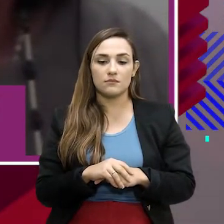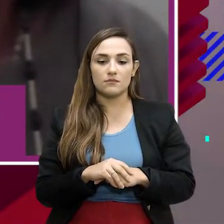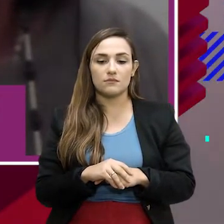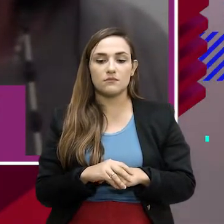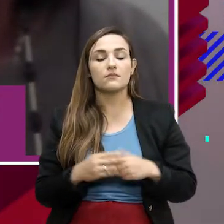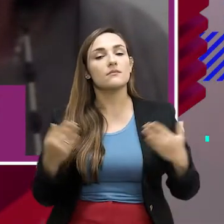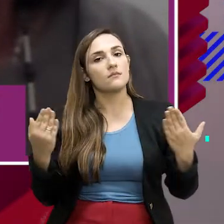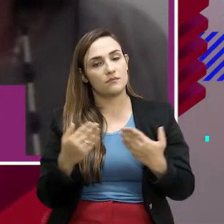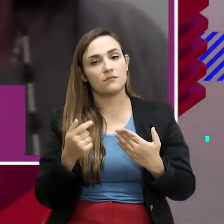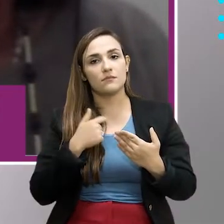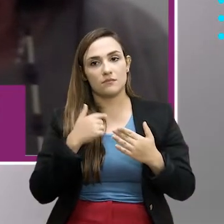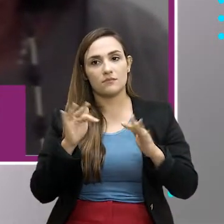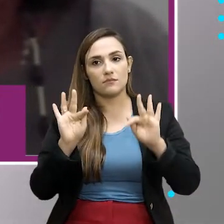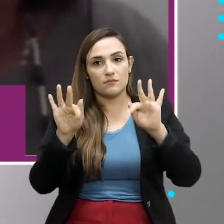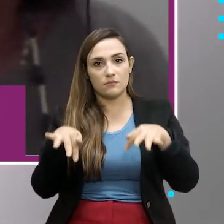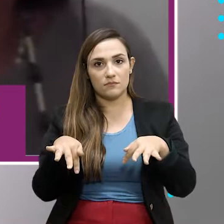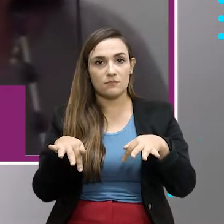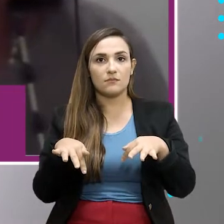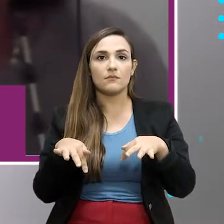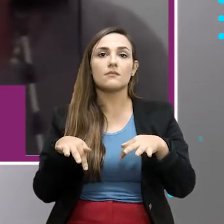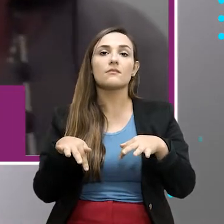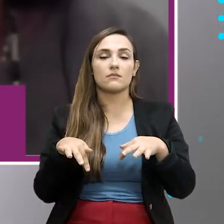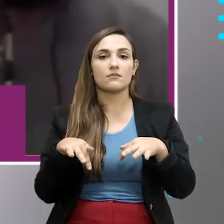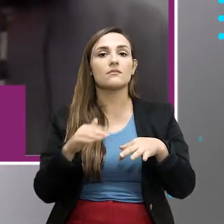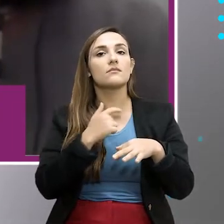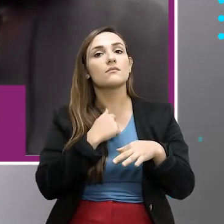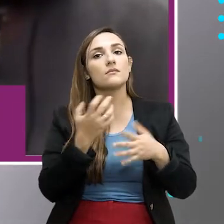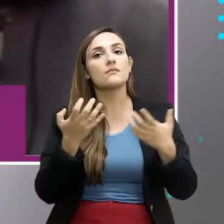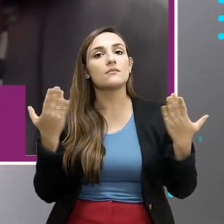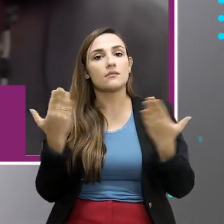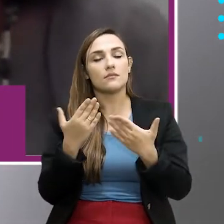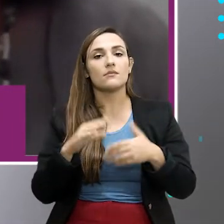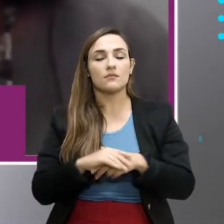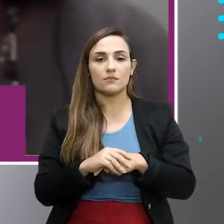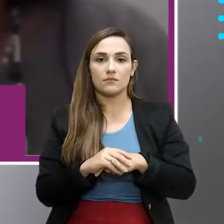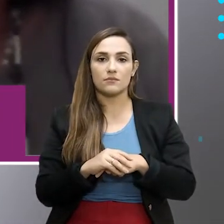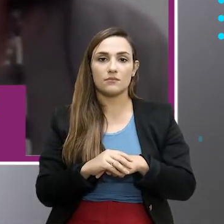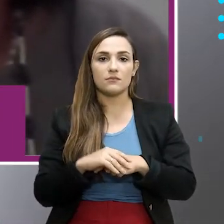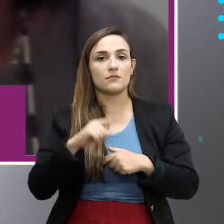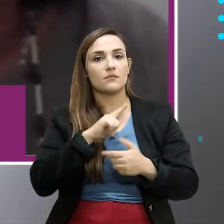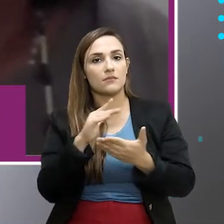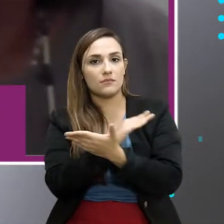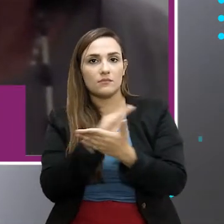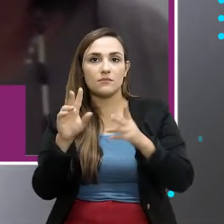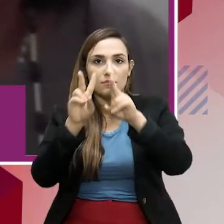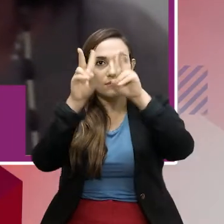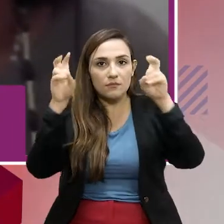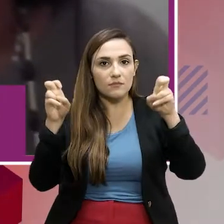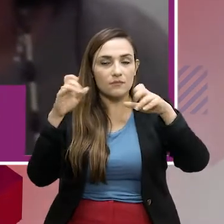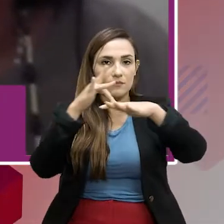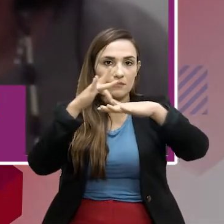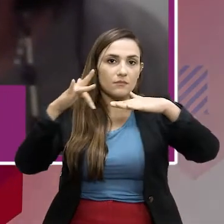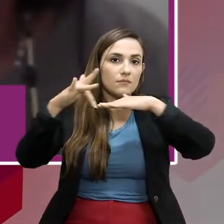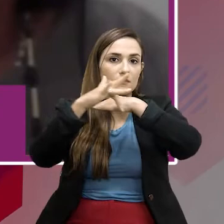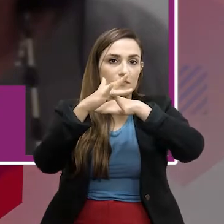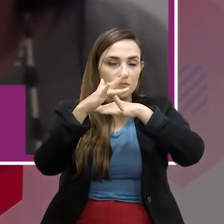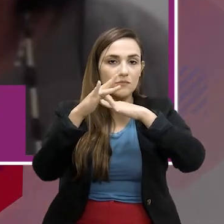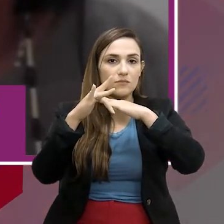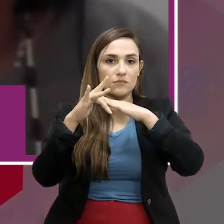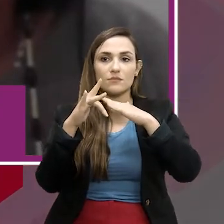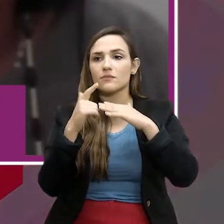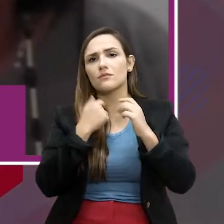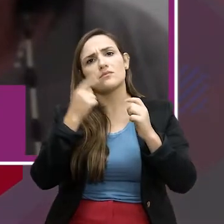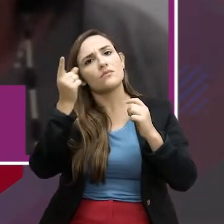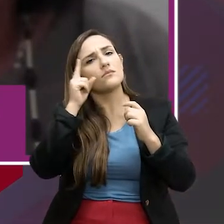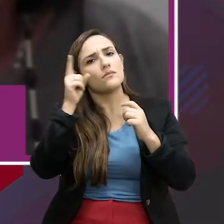para a gente finalizar aqui o nosso bate-papo, que realmente está muito esclarecedor, eu trazendo também aqui algumas polêmicas das